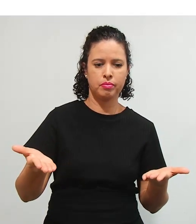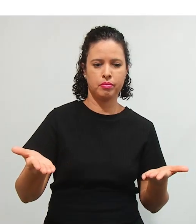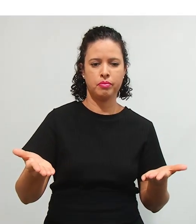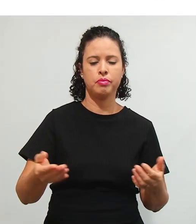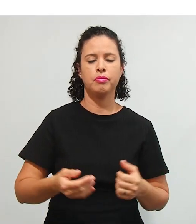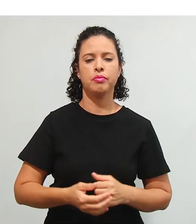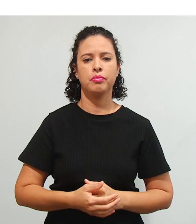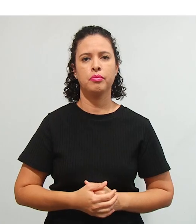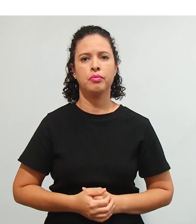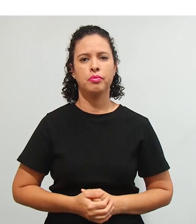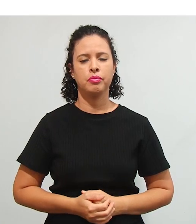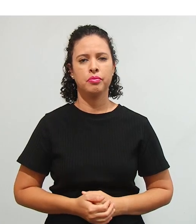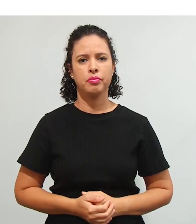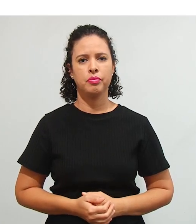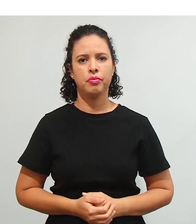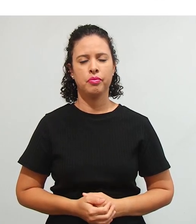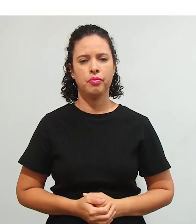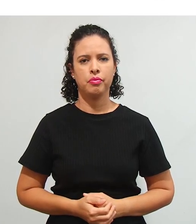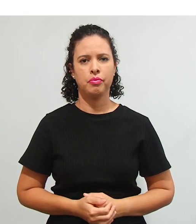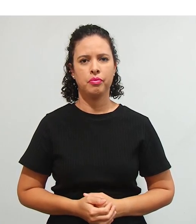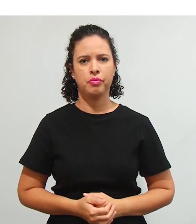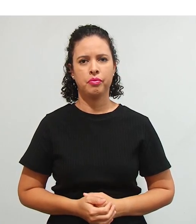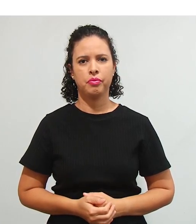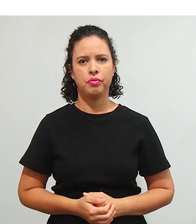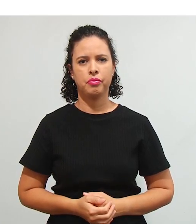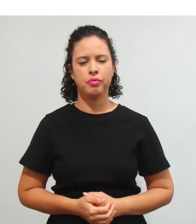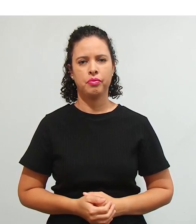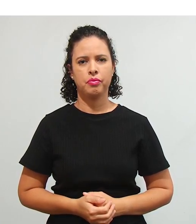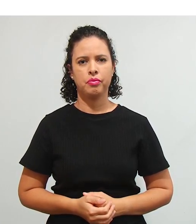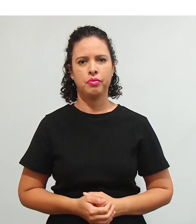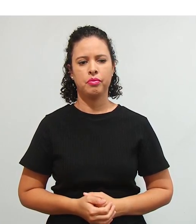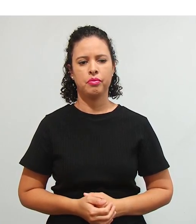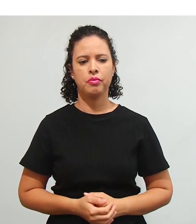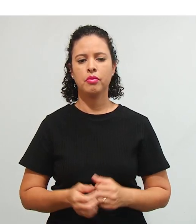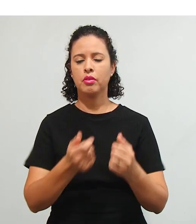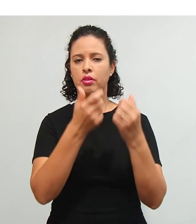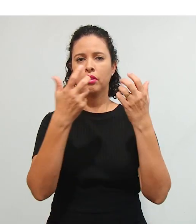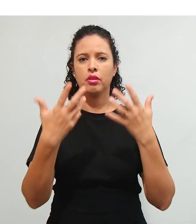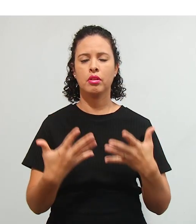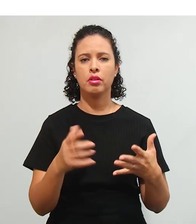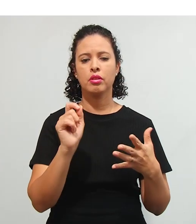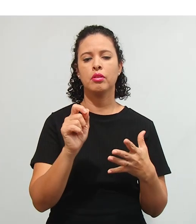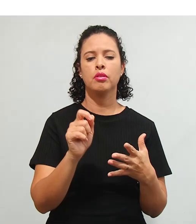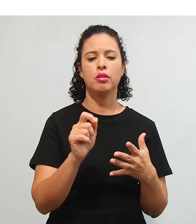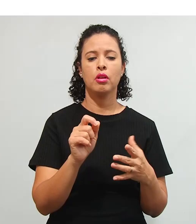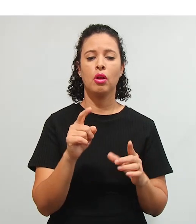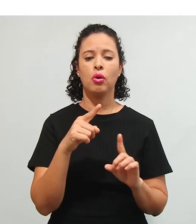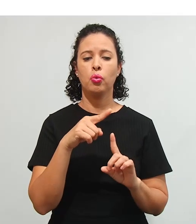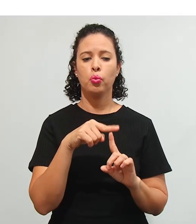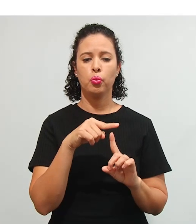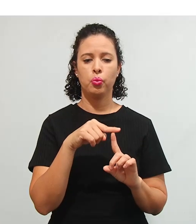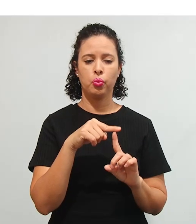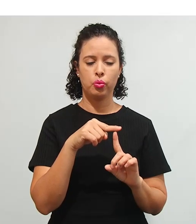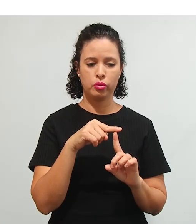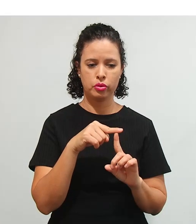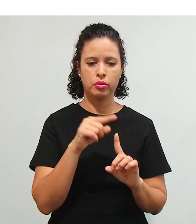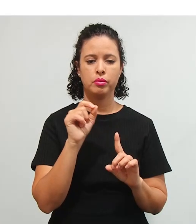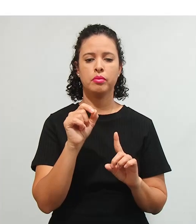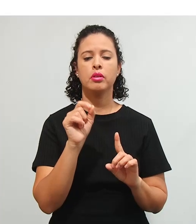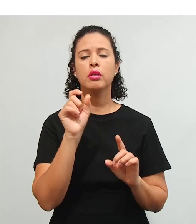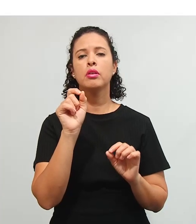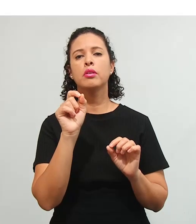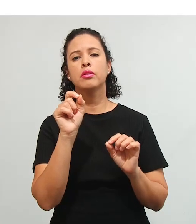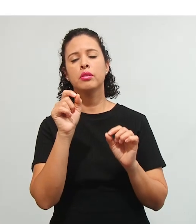capital. Bom, agora vamos para a classificação quanto à espécie. É o nível